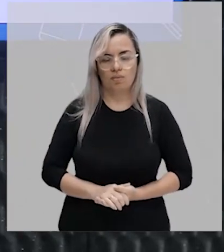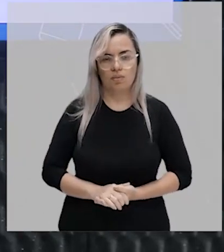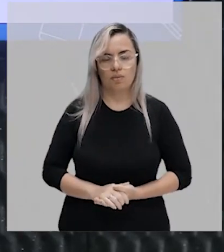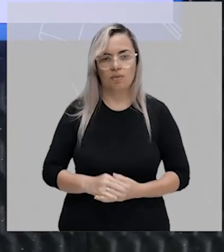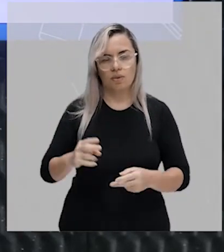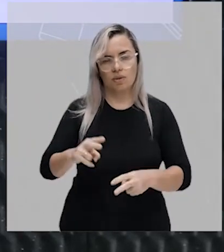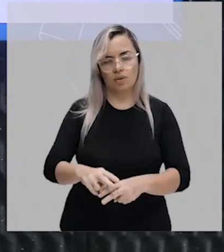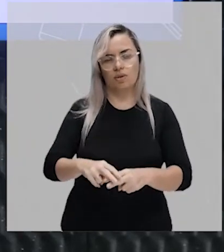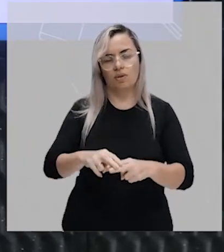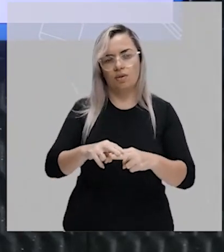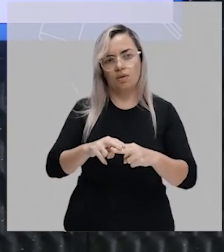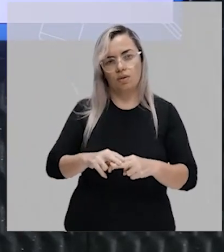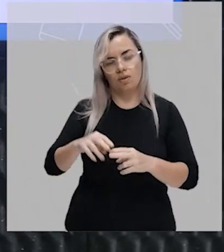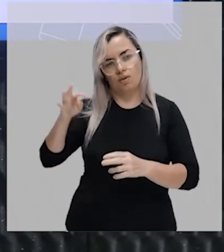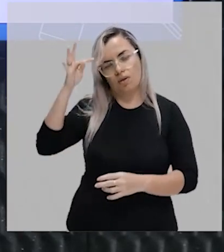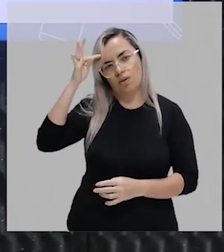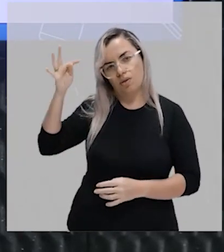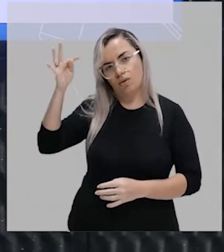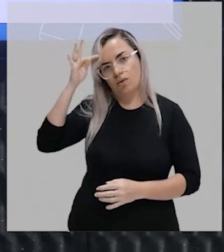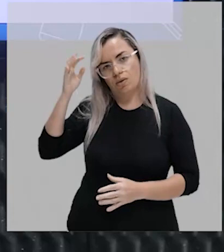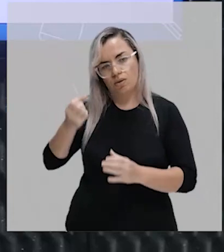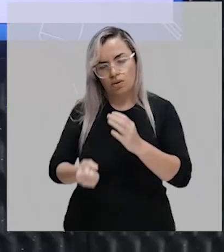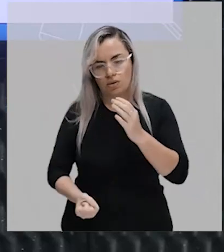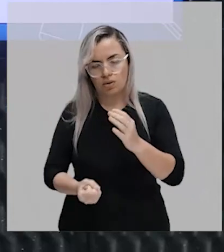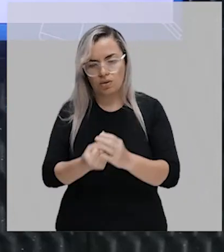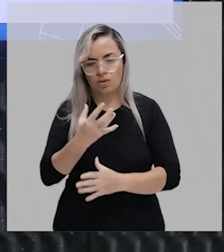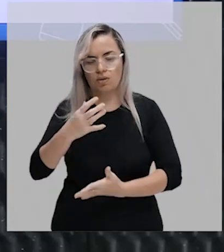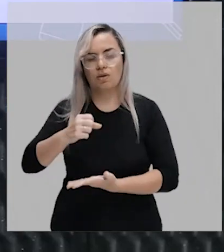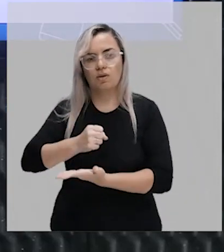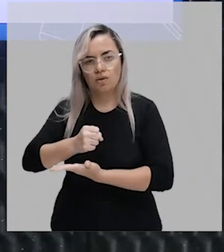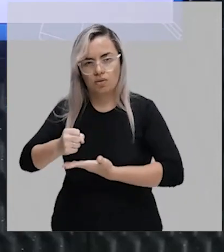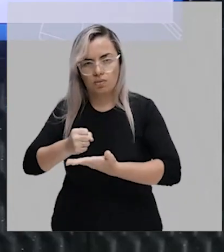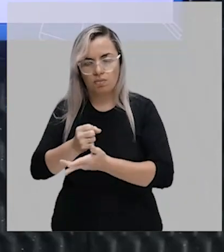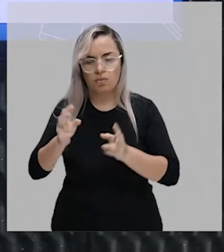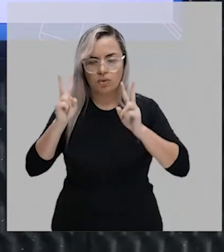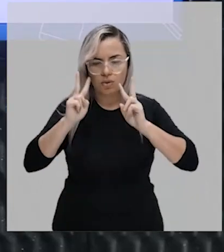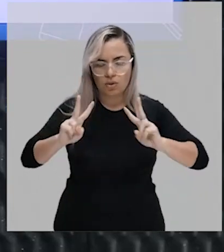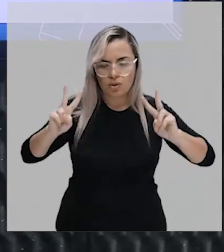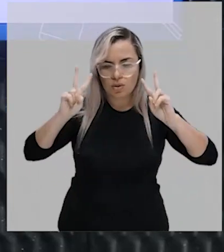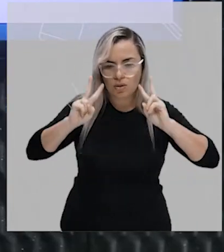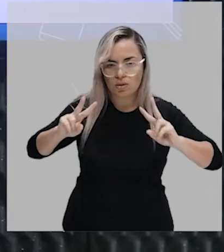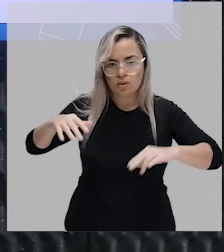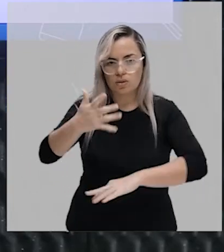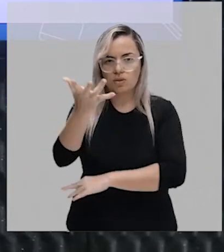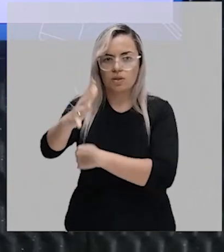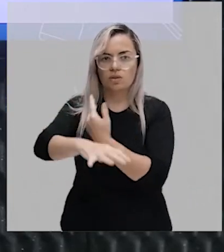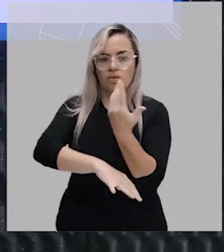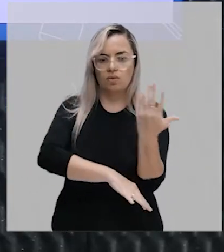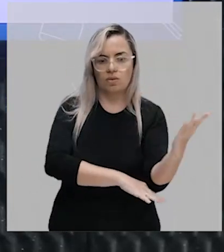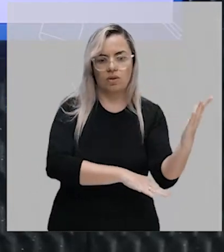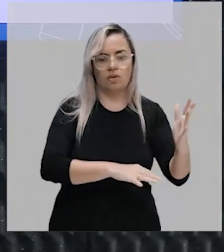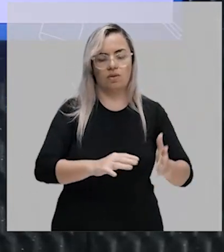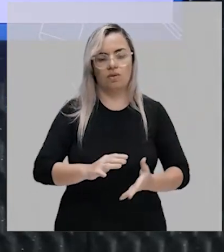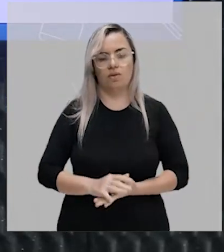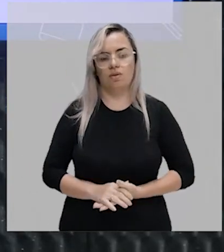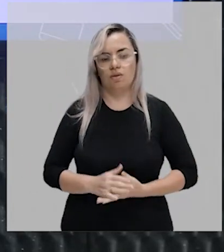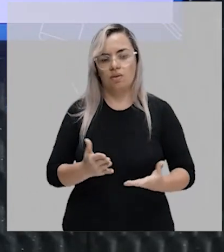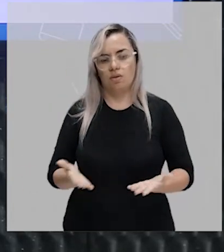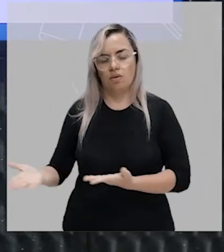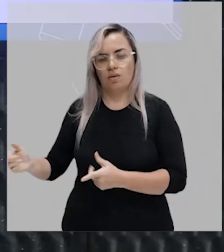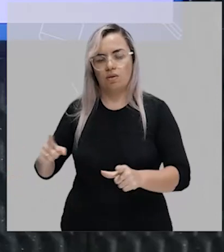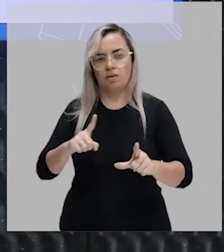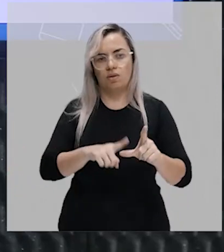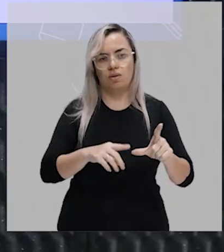Então, a teoria que ele criou é baseada em observações da natureza, tá? A letra